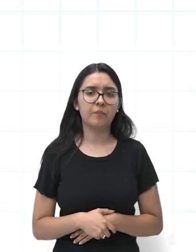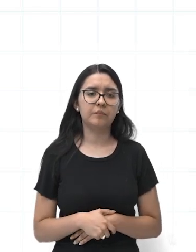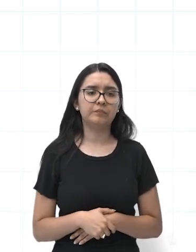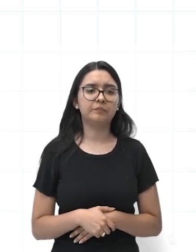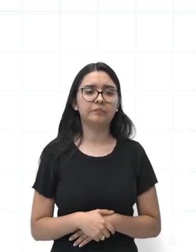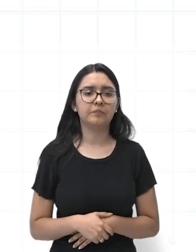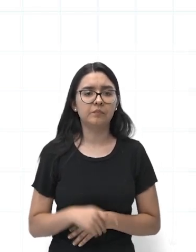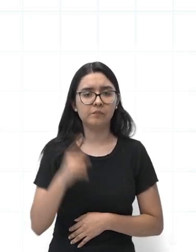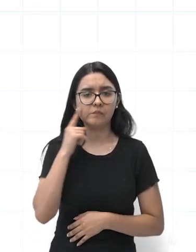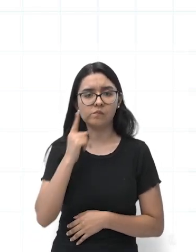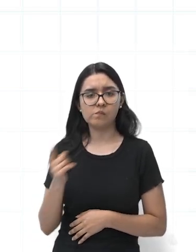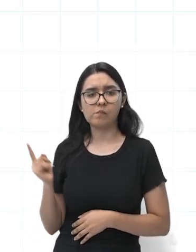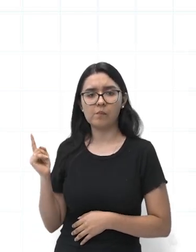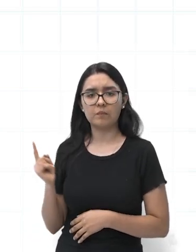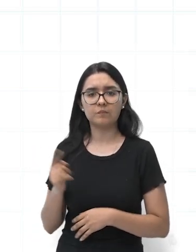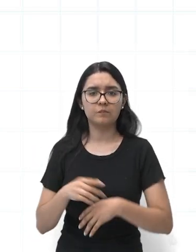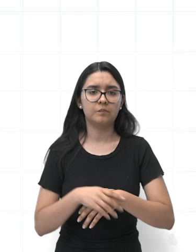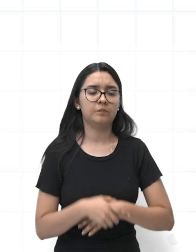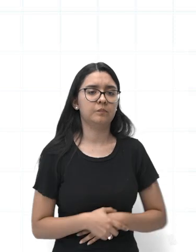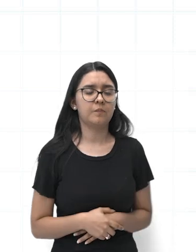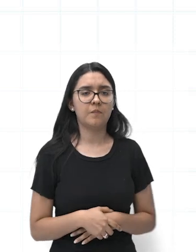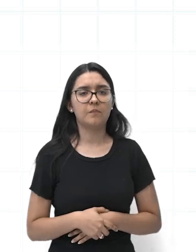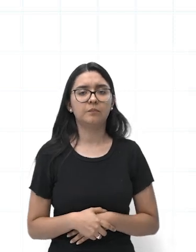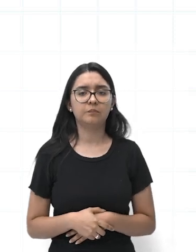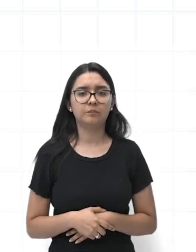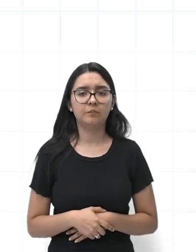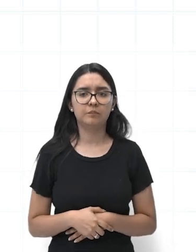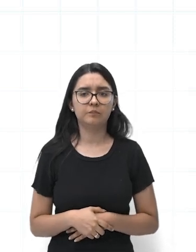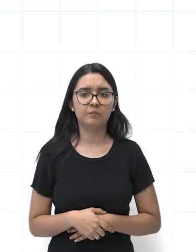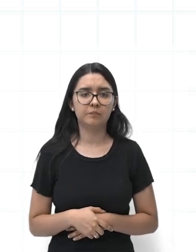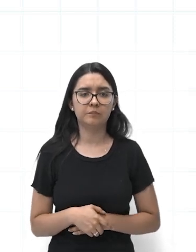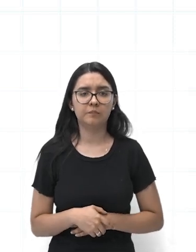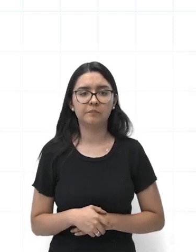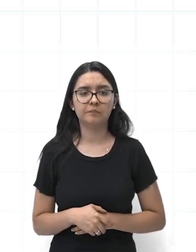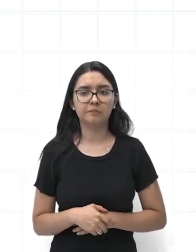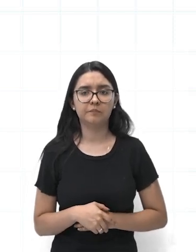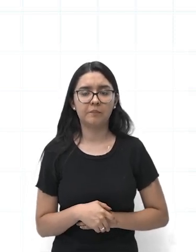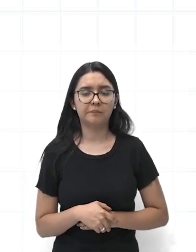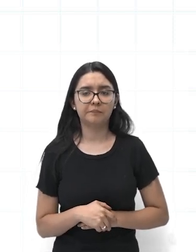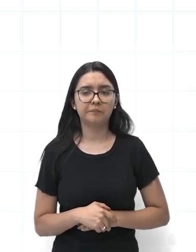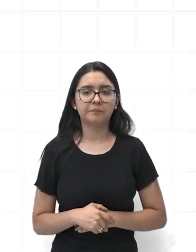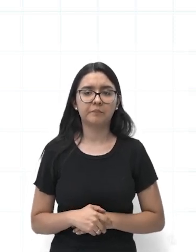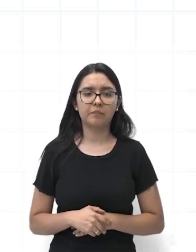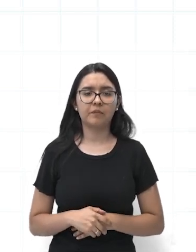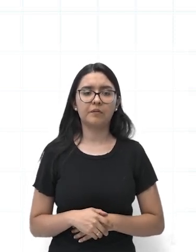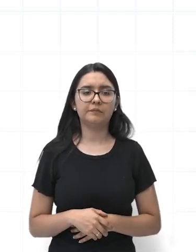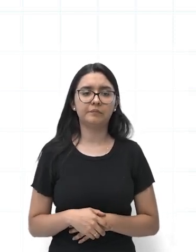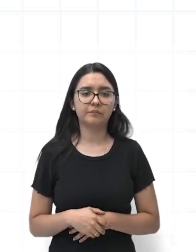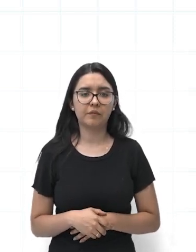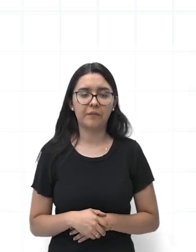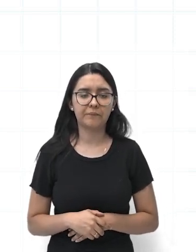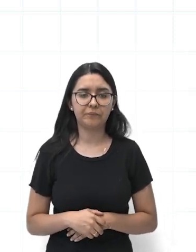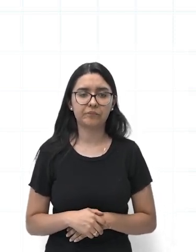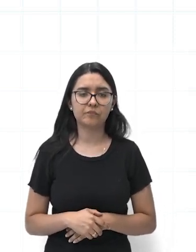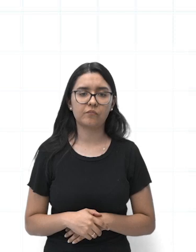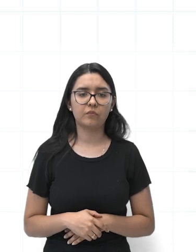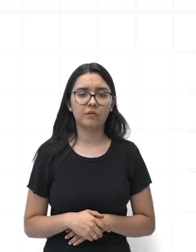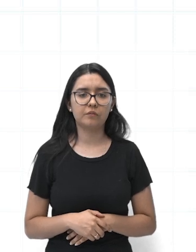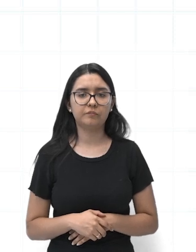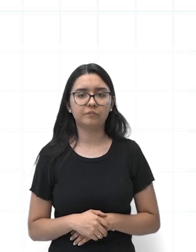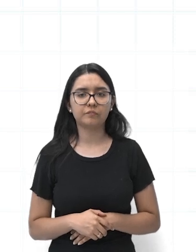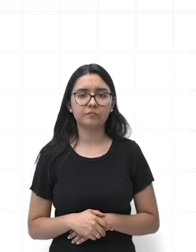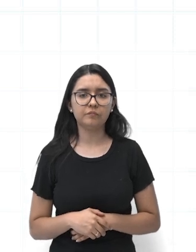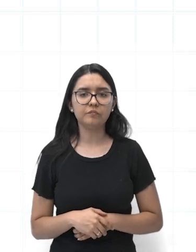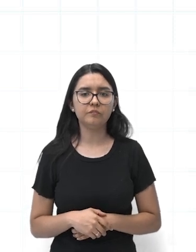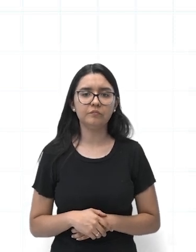Vamos lá. What does he have for breakfast? What does he have for breakfast? O que a